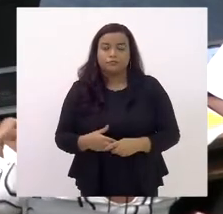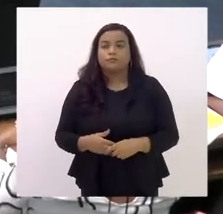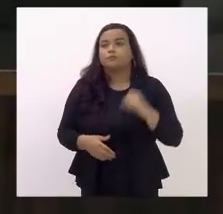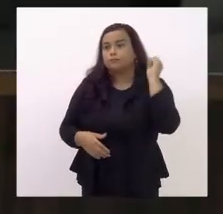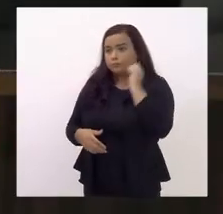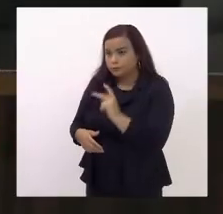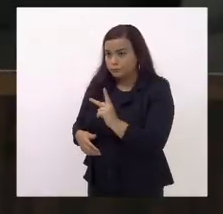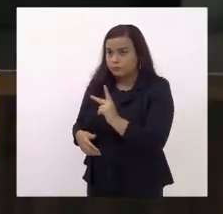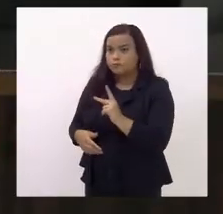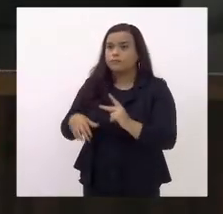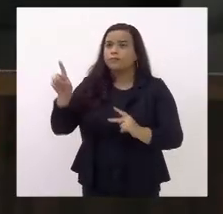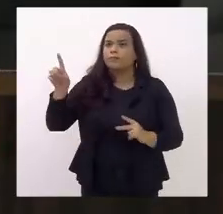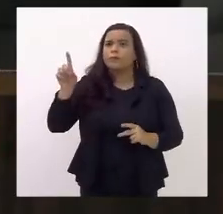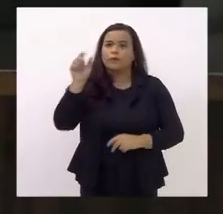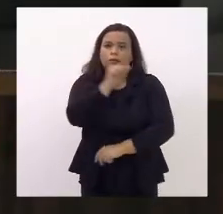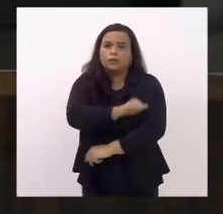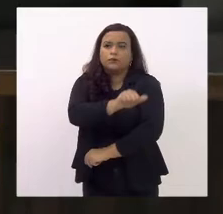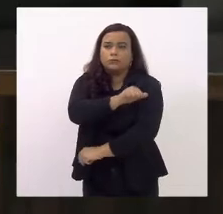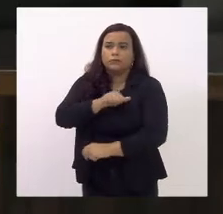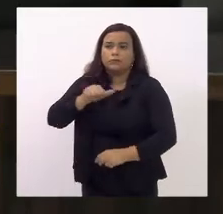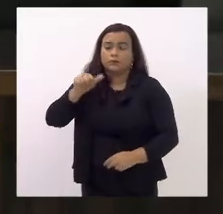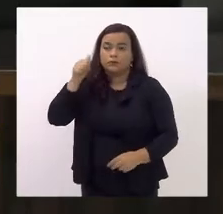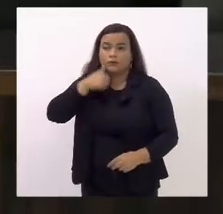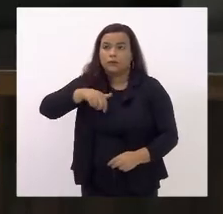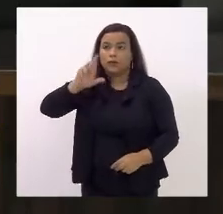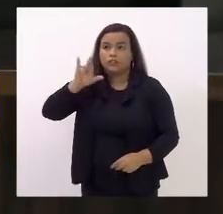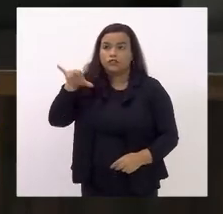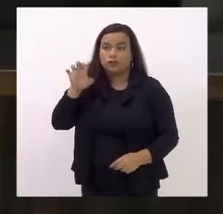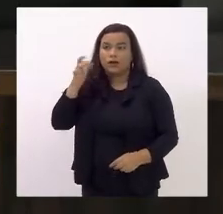Então, tem da Rejane, que eu acho que não prejudica.